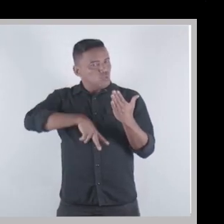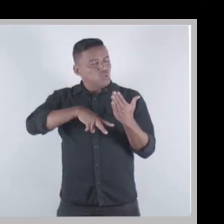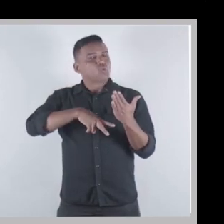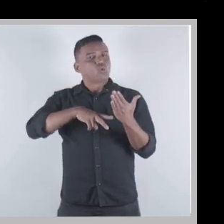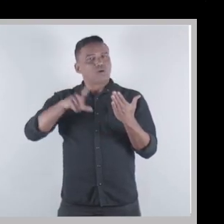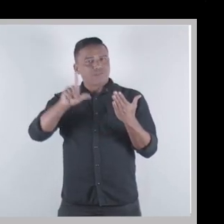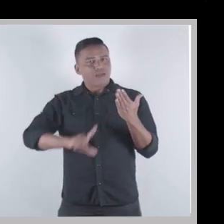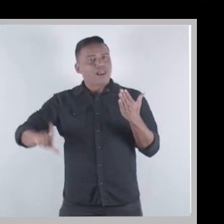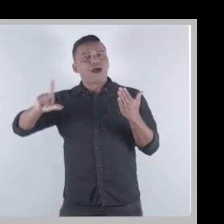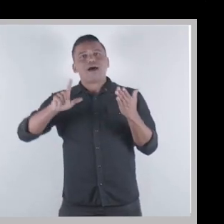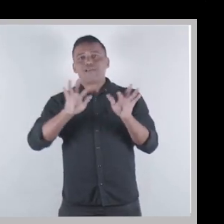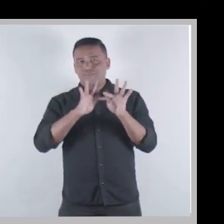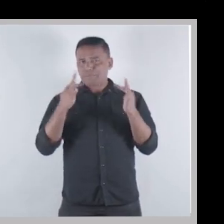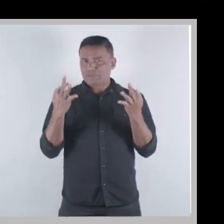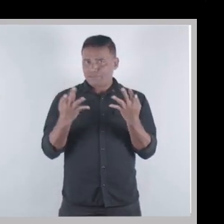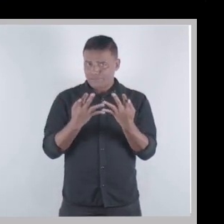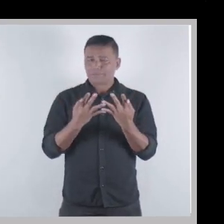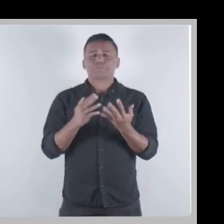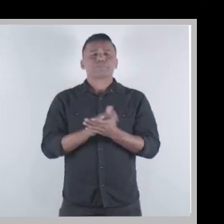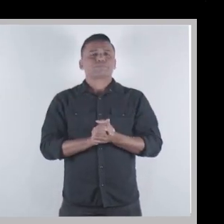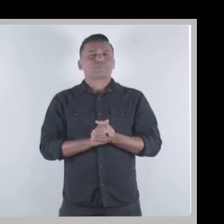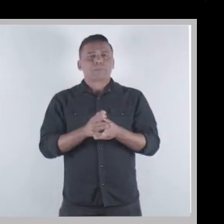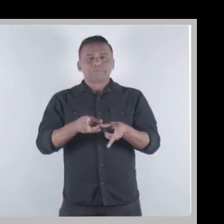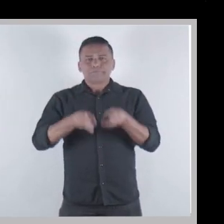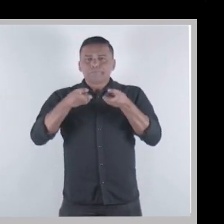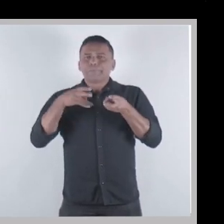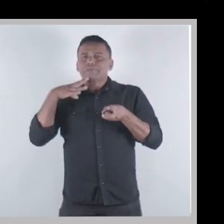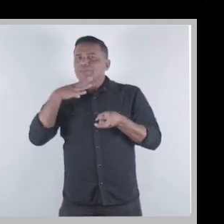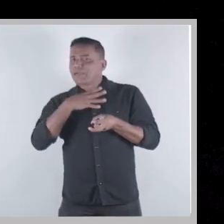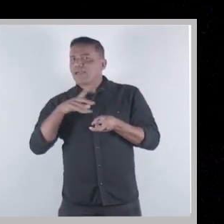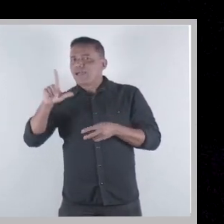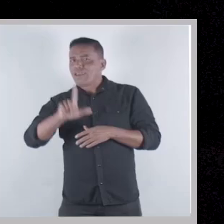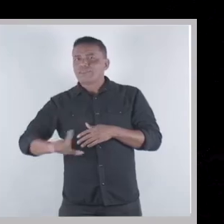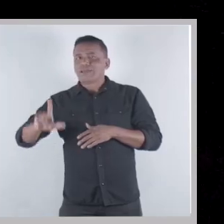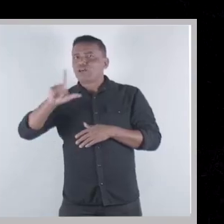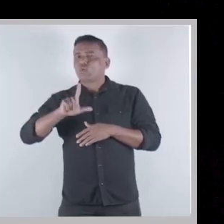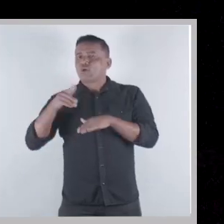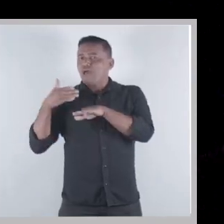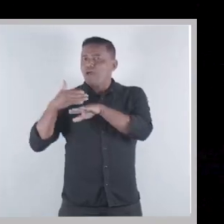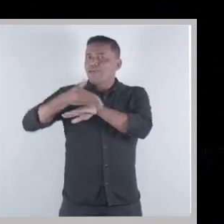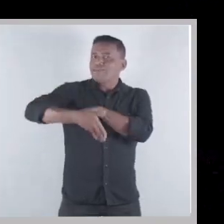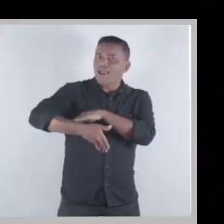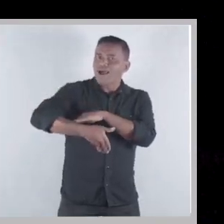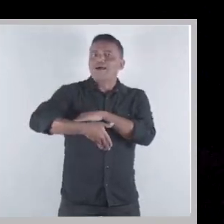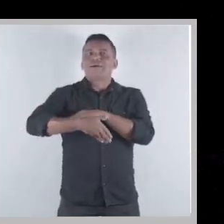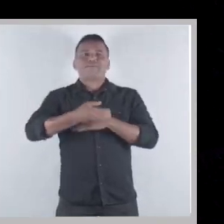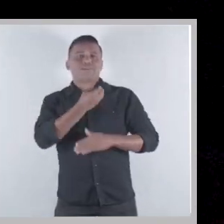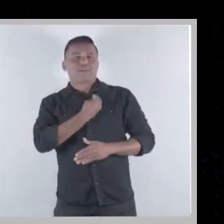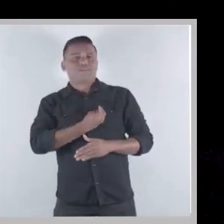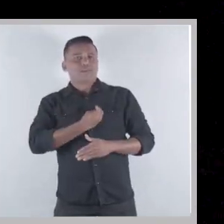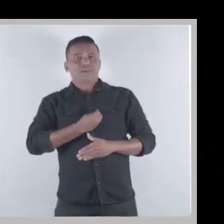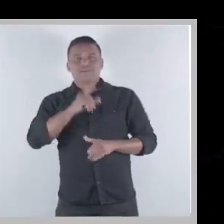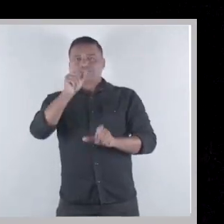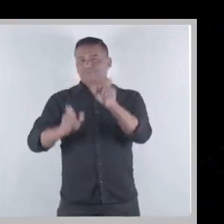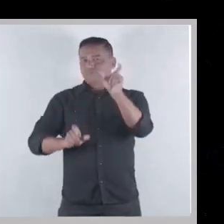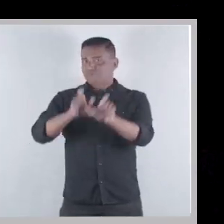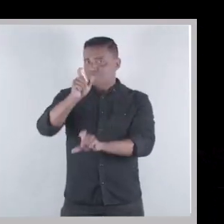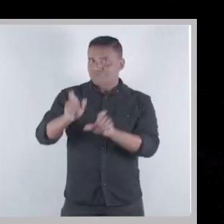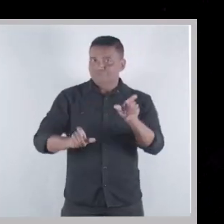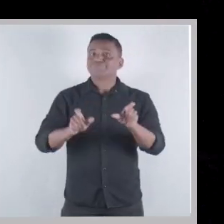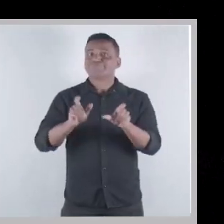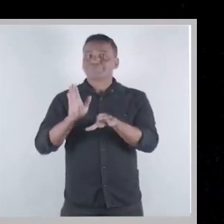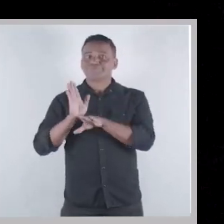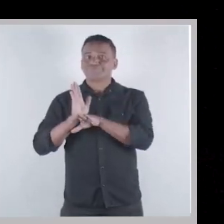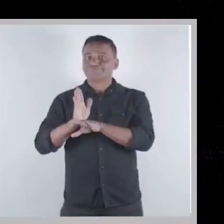família, e perceber a forma como a literatura atravessava nossas relações e mediava